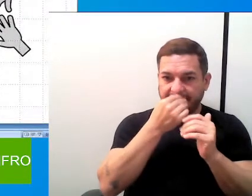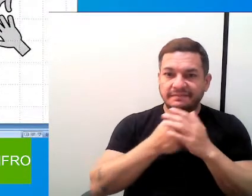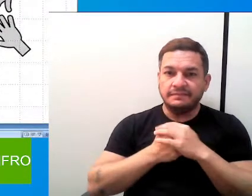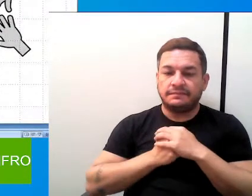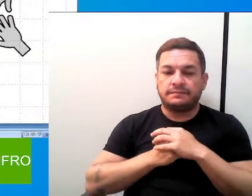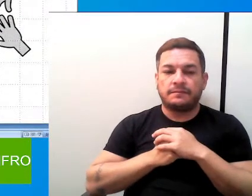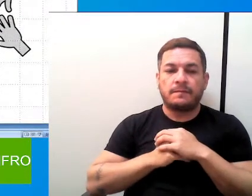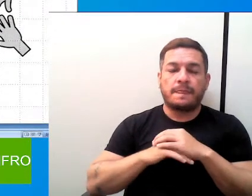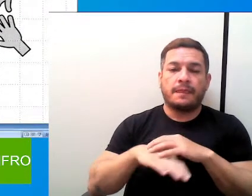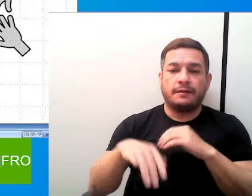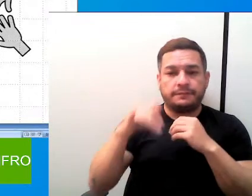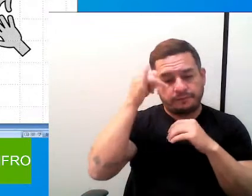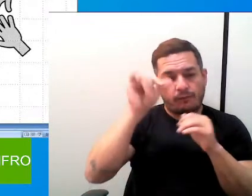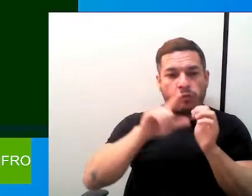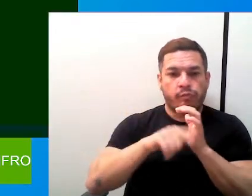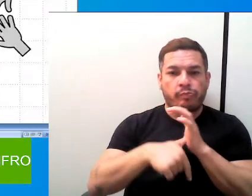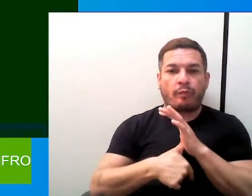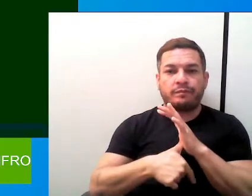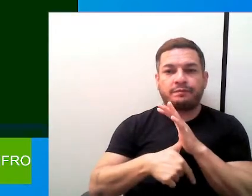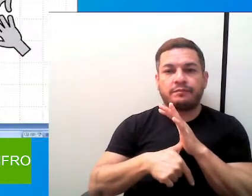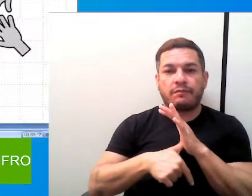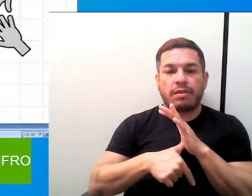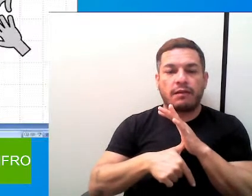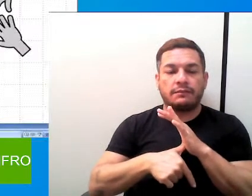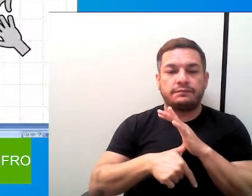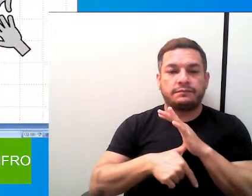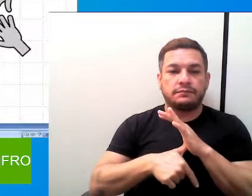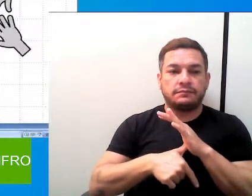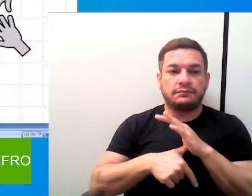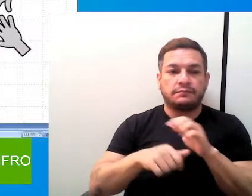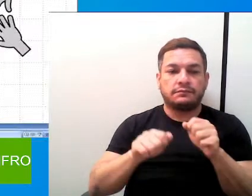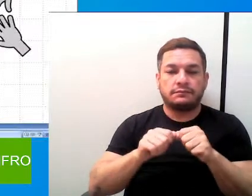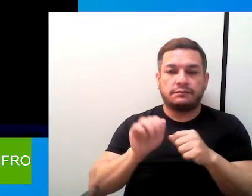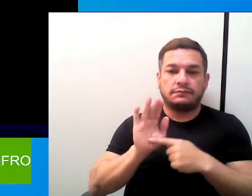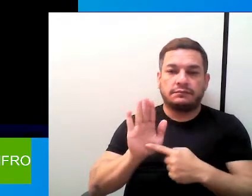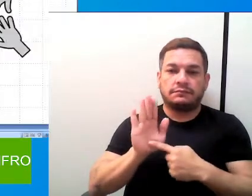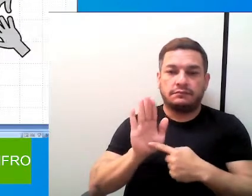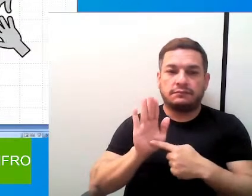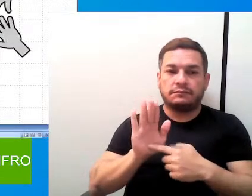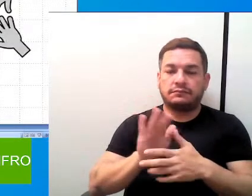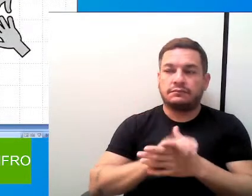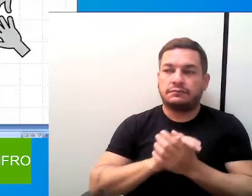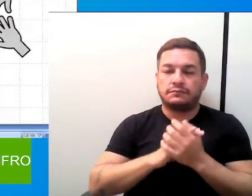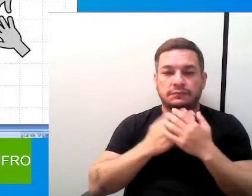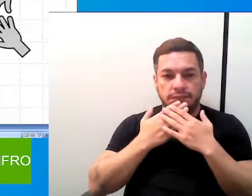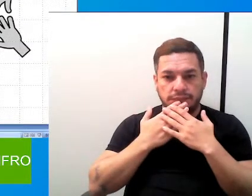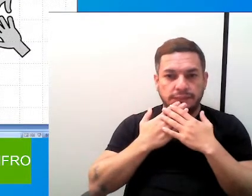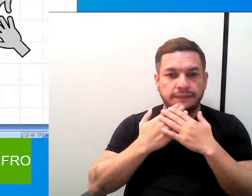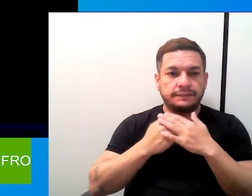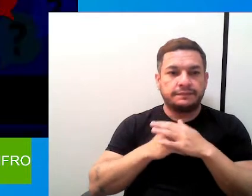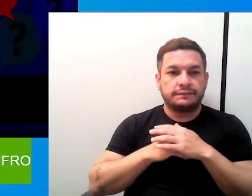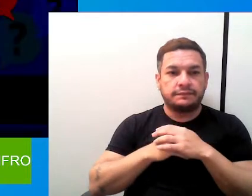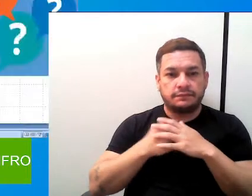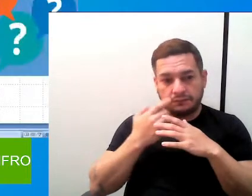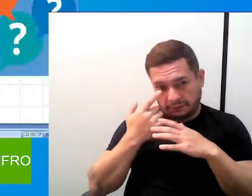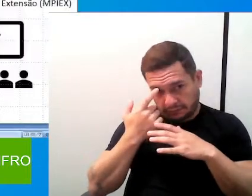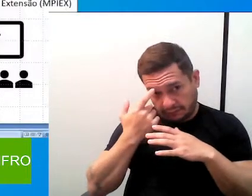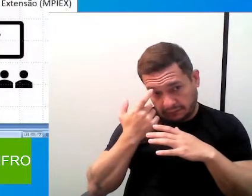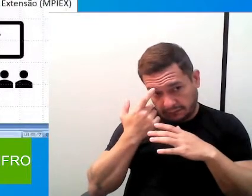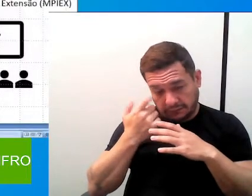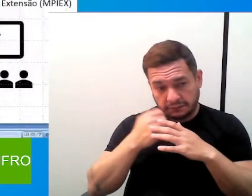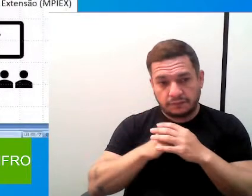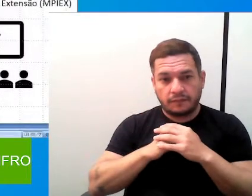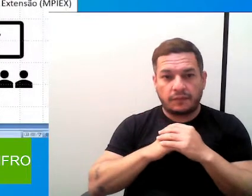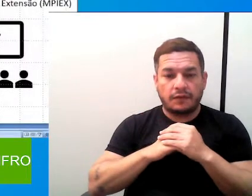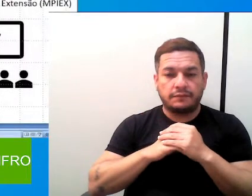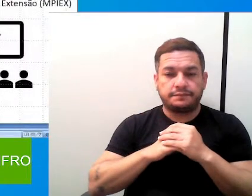Bom, para não atrasar muito, eu sei que já está atrasado, eu vou fazer a apresentação a partir daqui, tá? Pode ser assim? Sim, sim, fica à